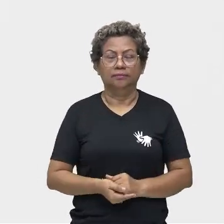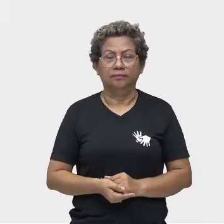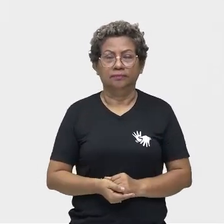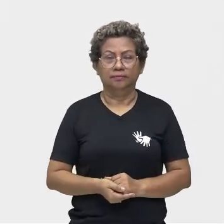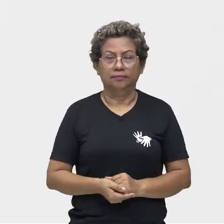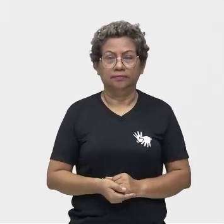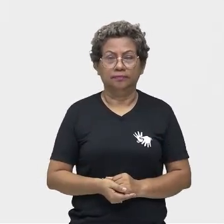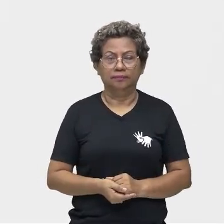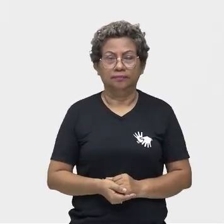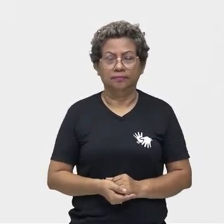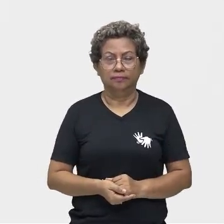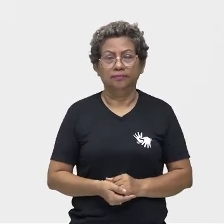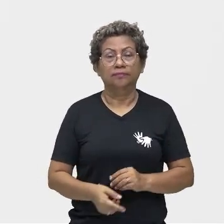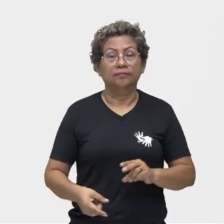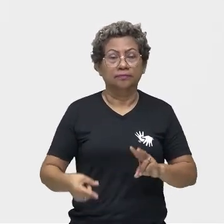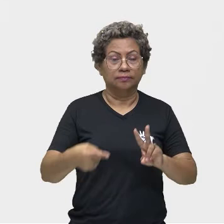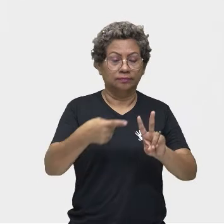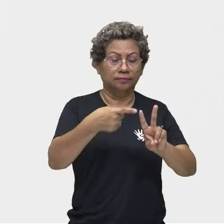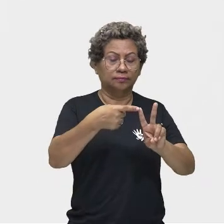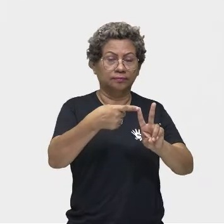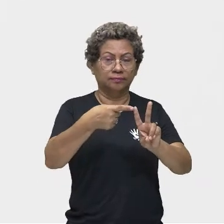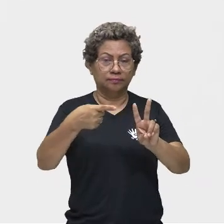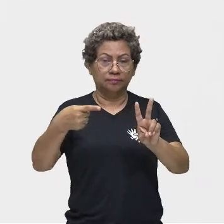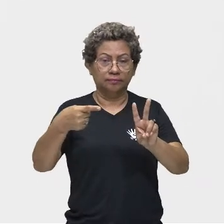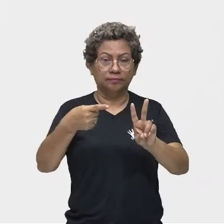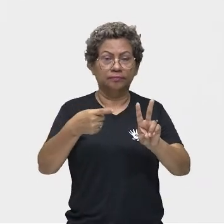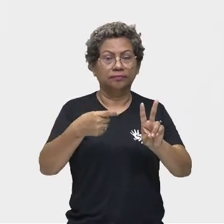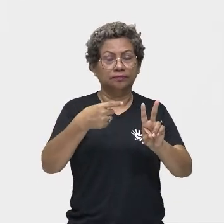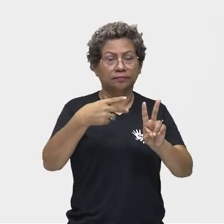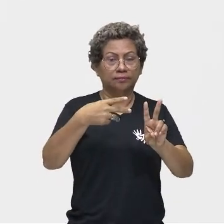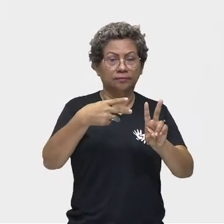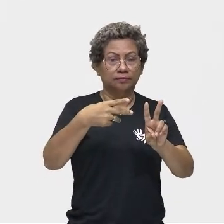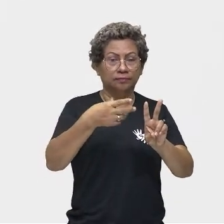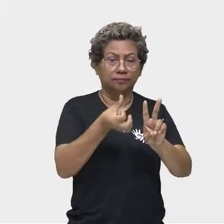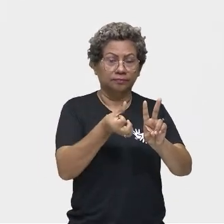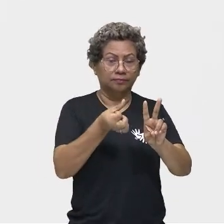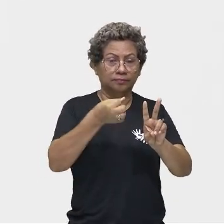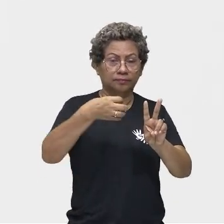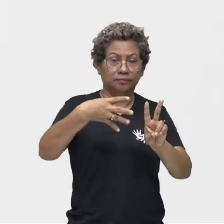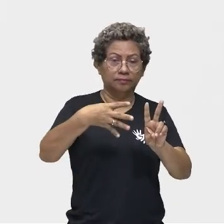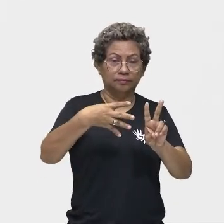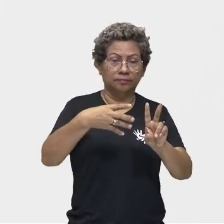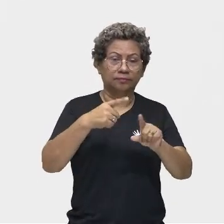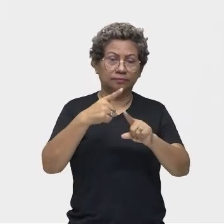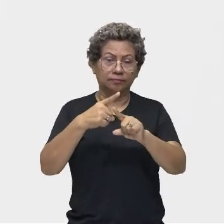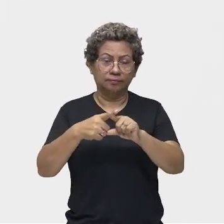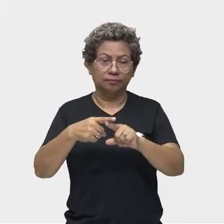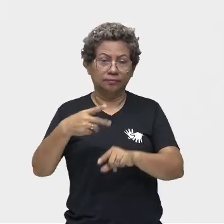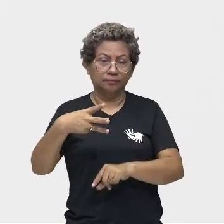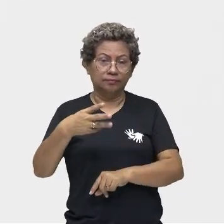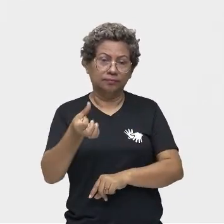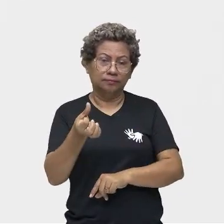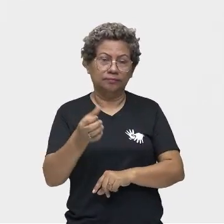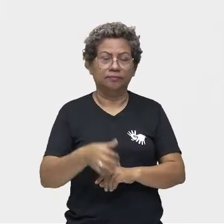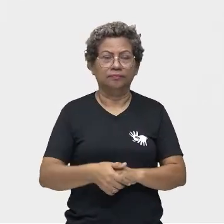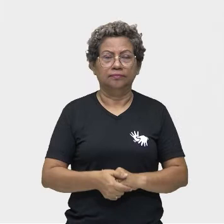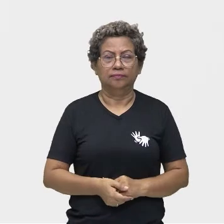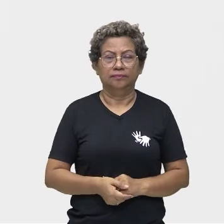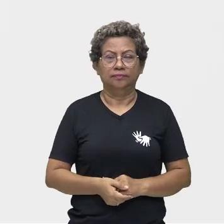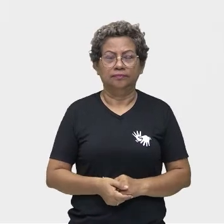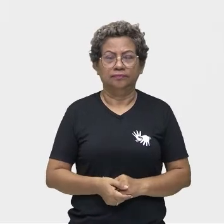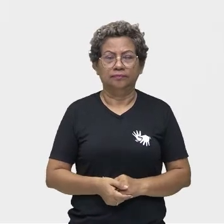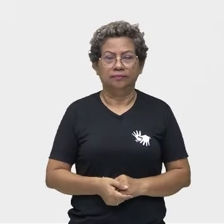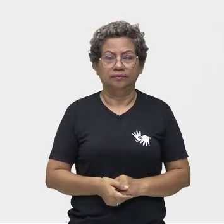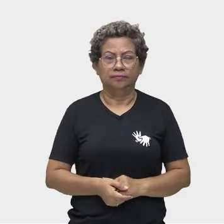raiz quadrada de 64, que multiplica 36.